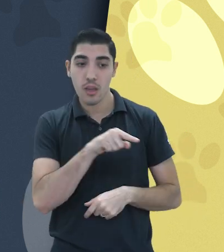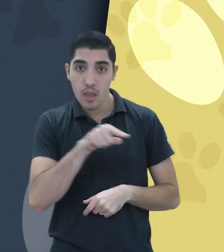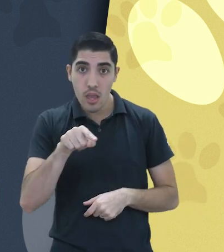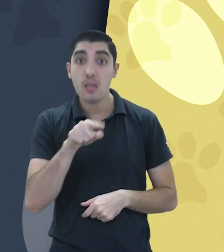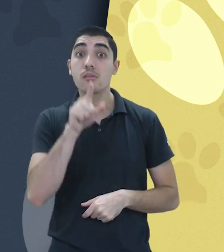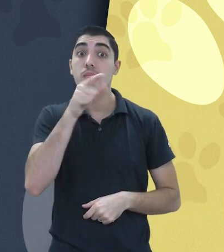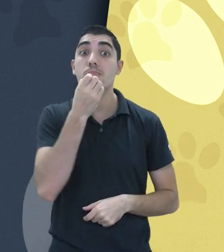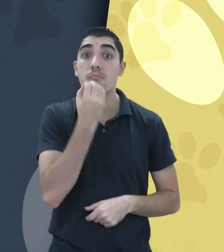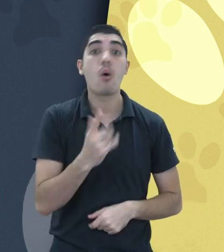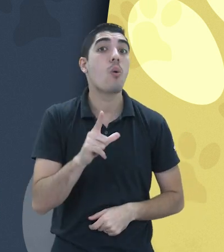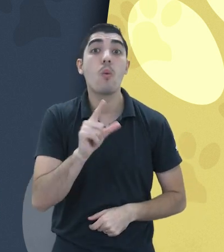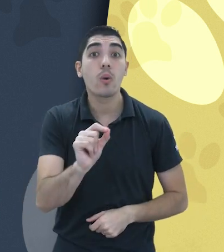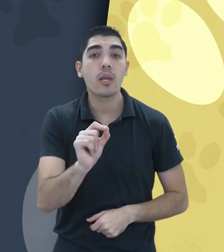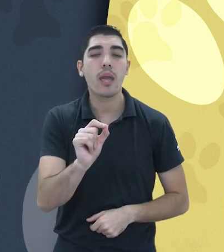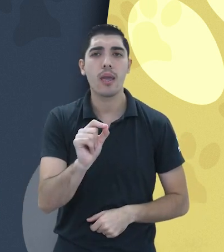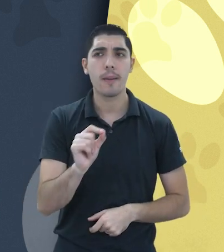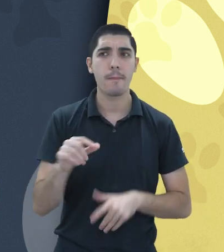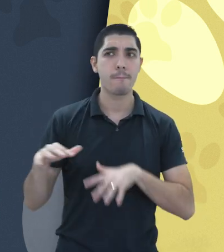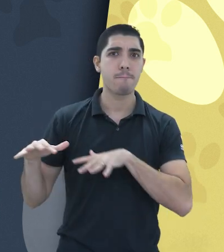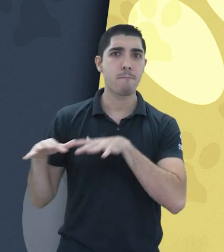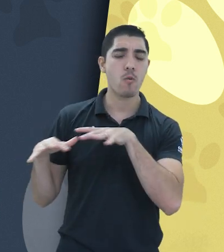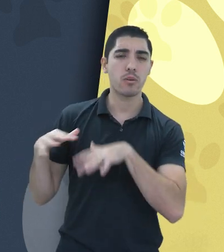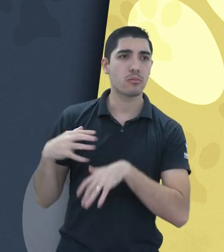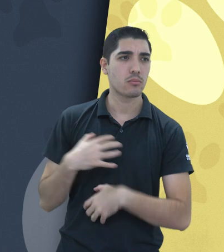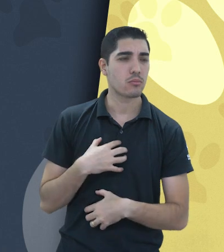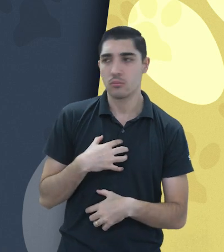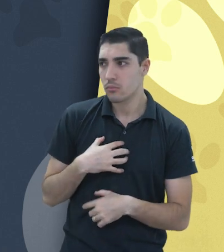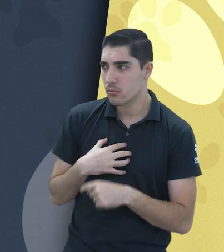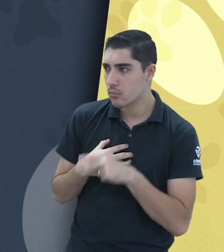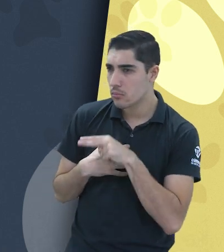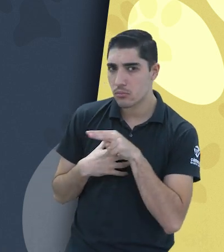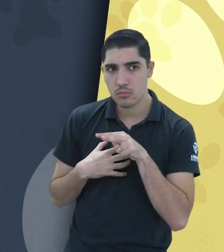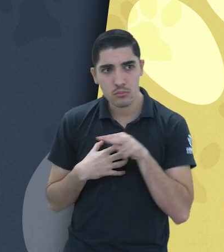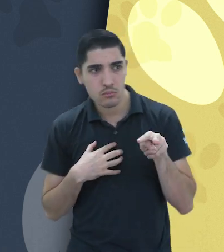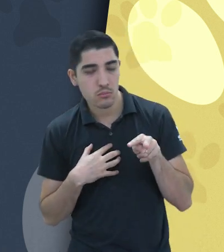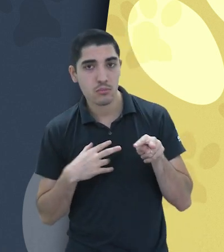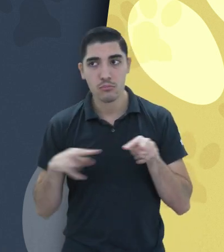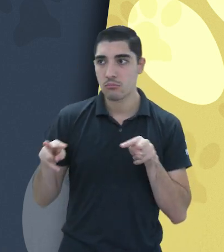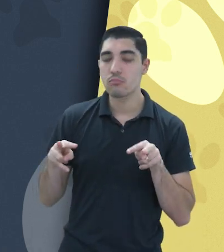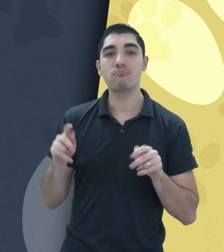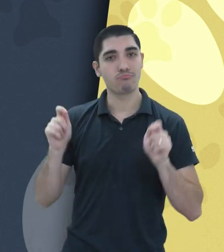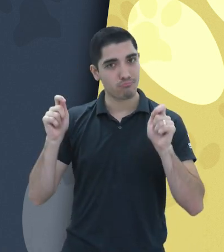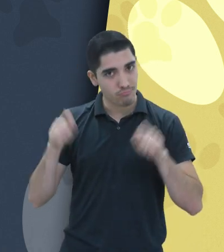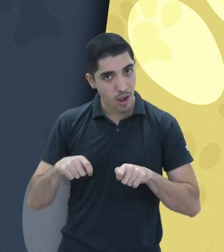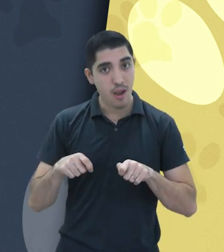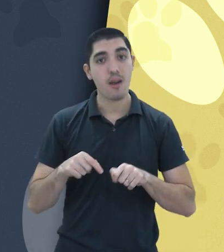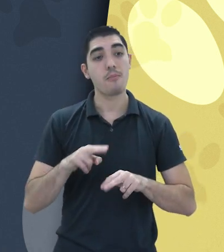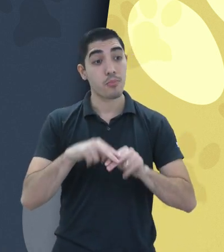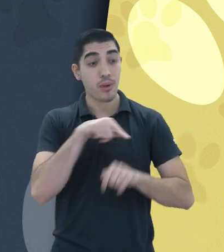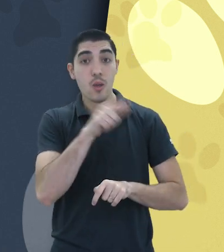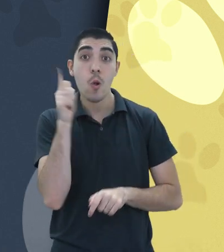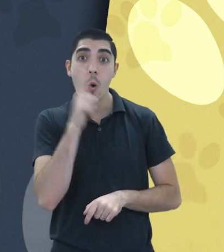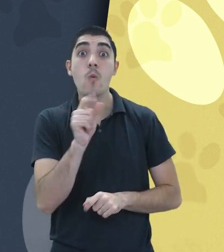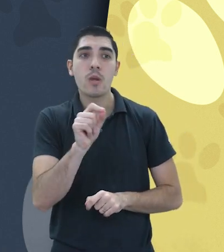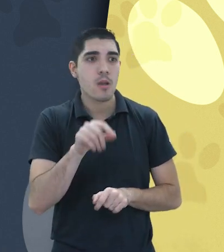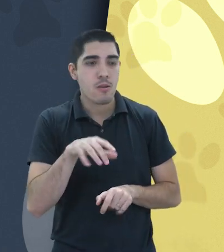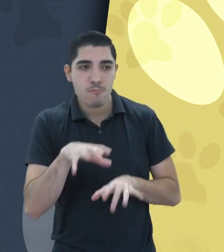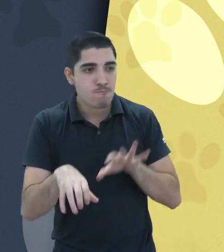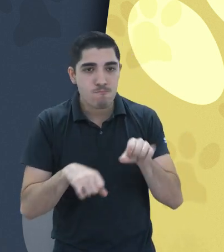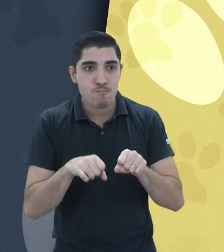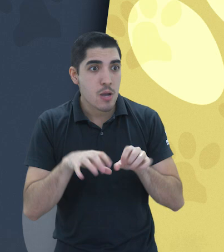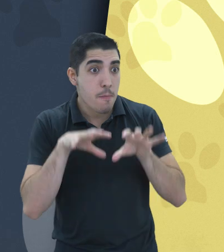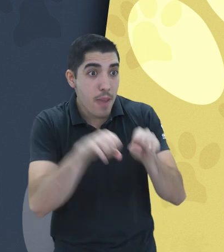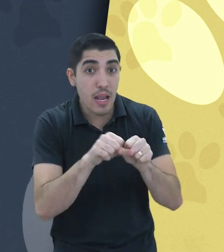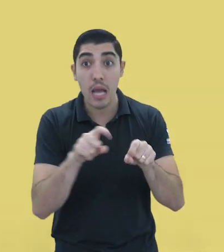particularmente bons em detectar movimentos. Essa aí é uma herança evolutiva que sempre ajudou na caça e na defesa